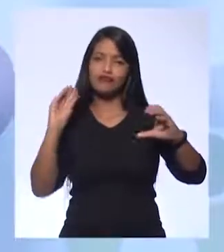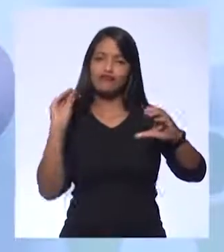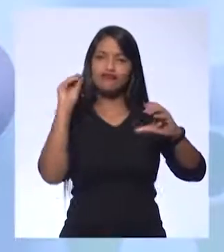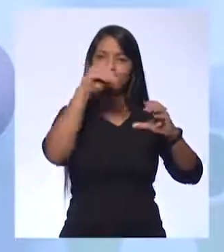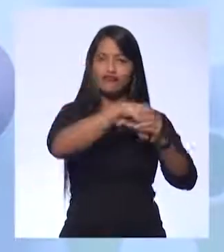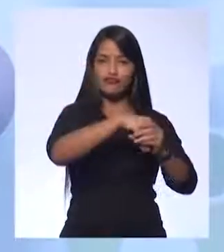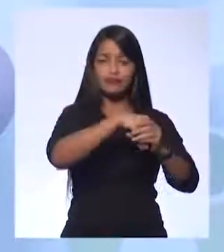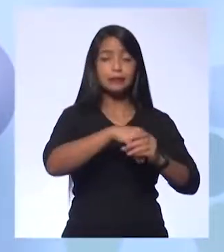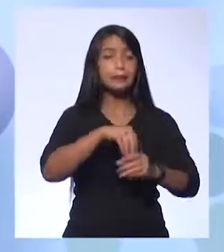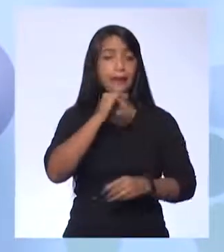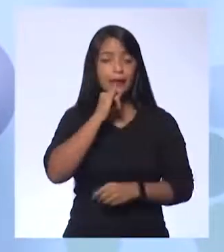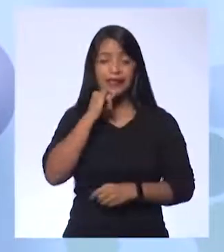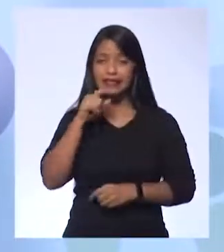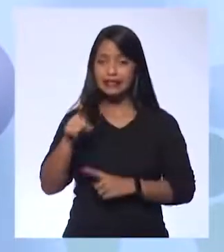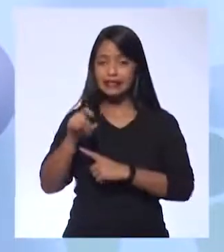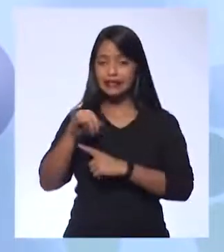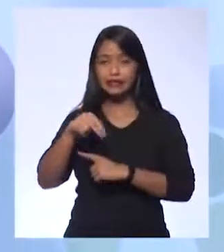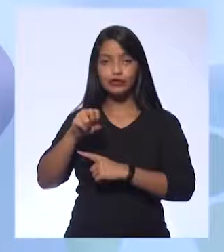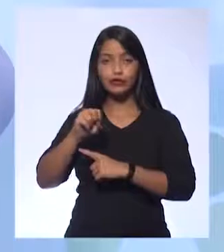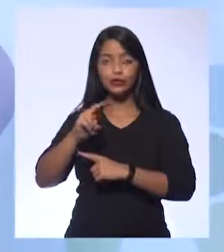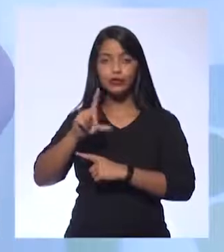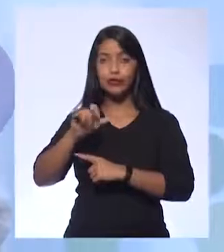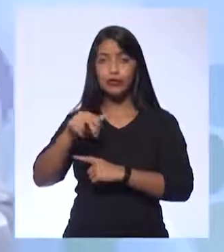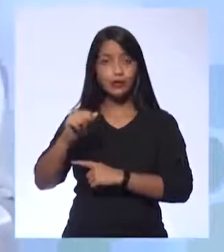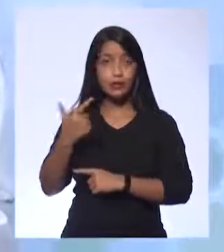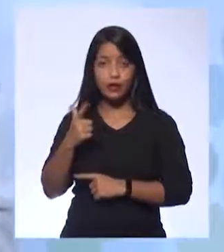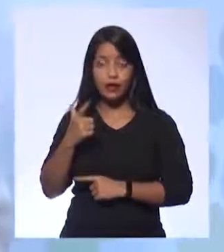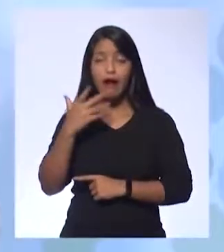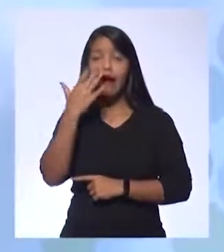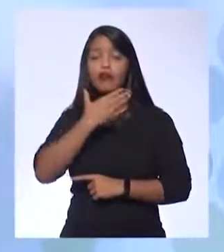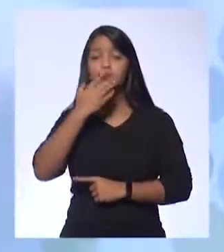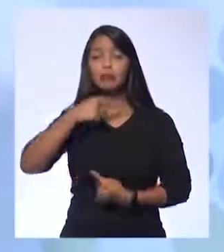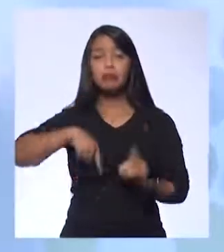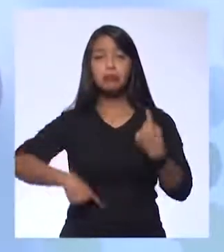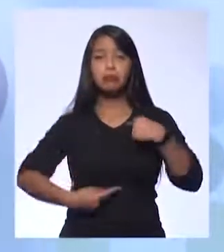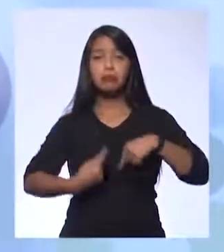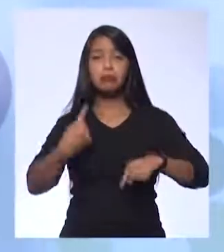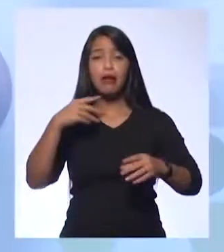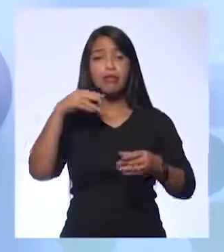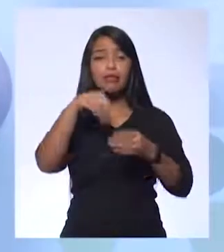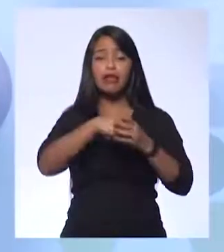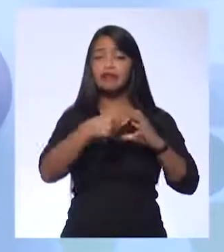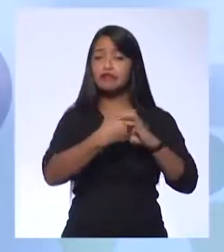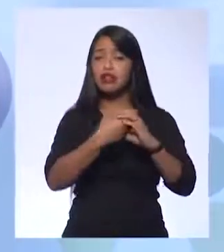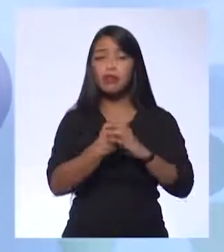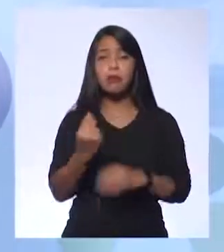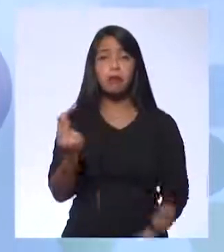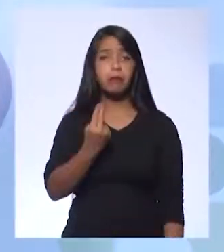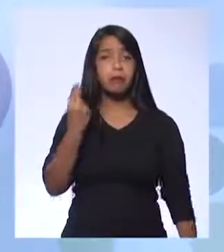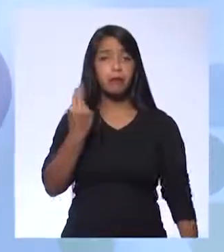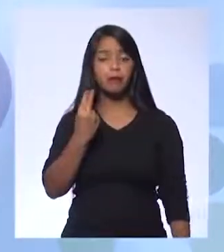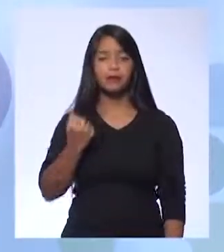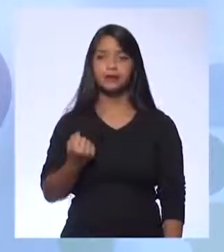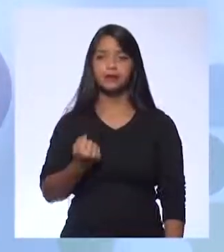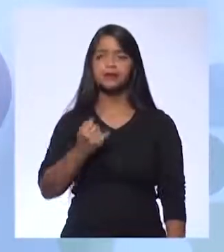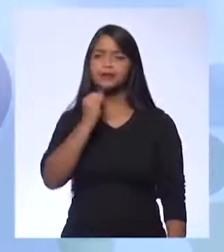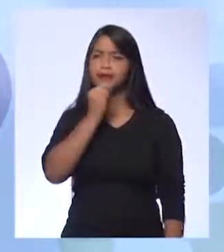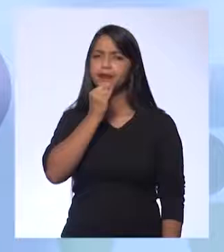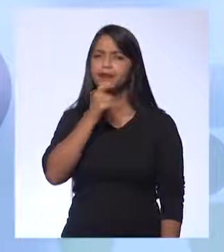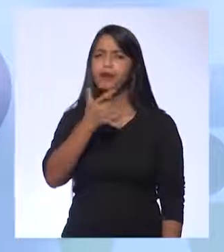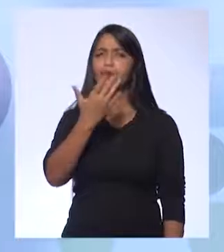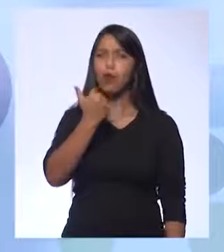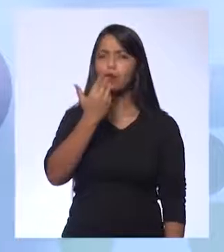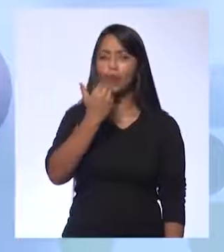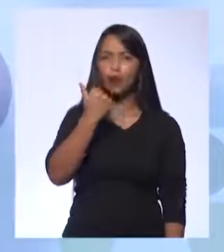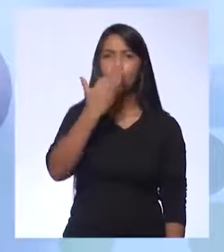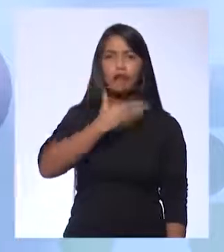não entra para dentro da célula. Né? E tem gente que fala assim, não come muito açúcar que você vai ficar com diabetes. Não, diabetes é